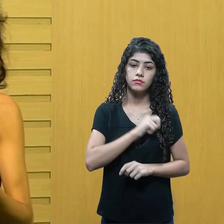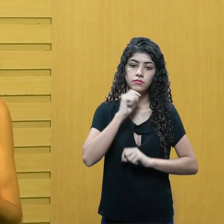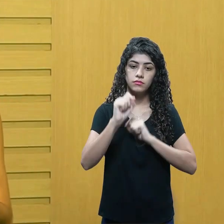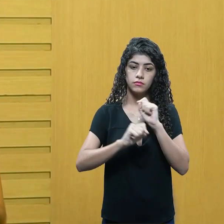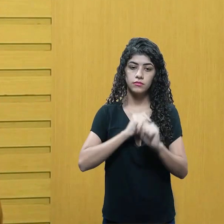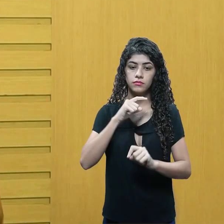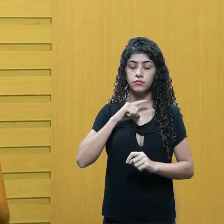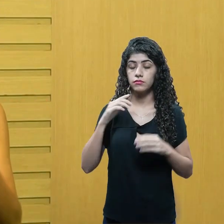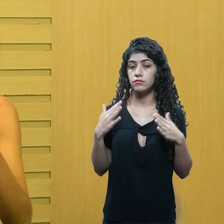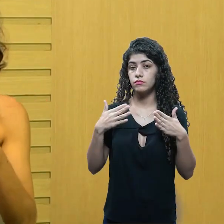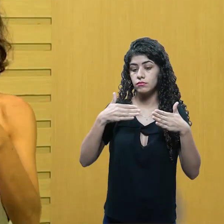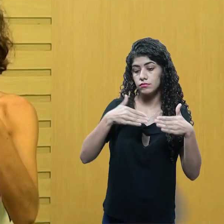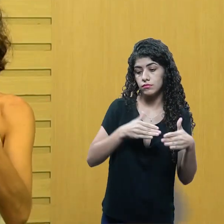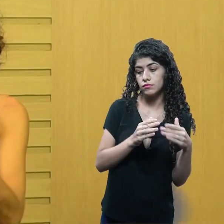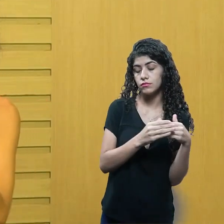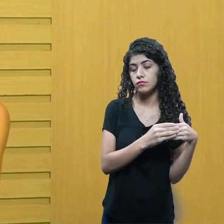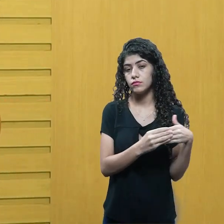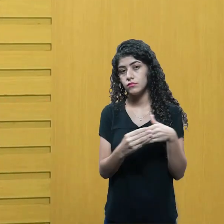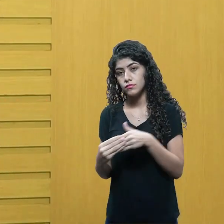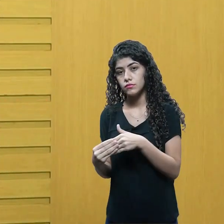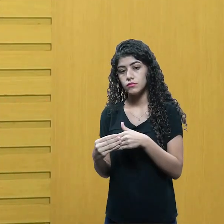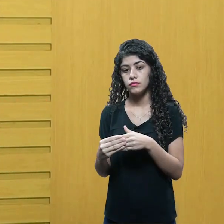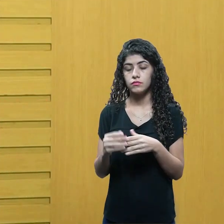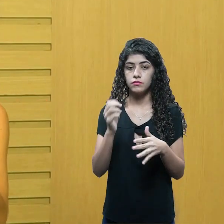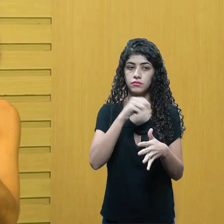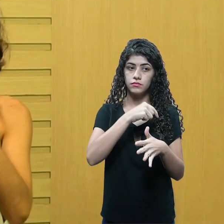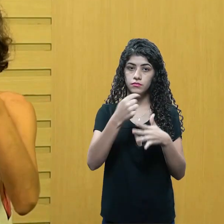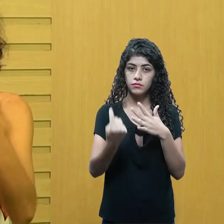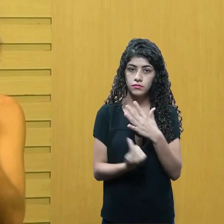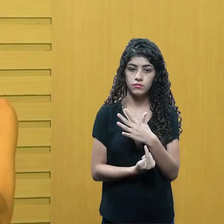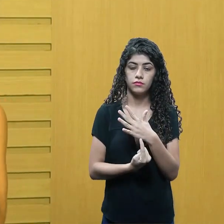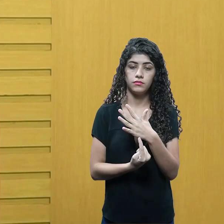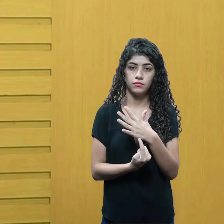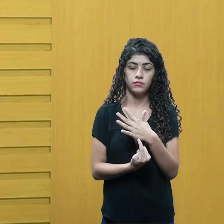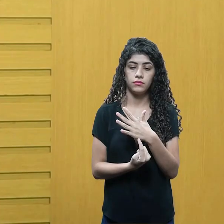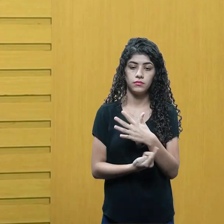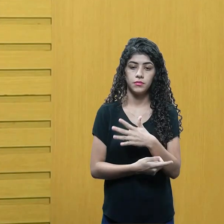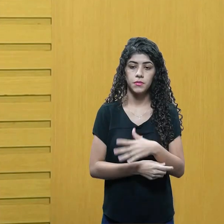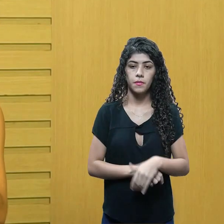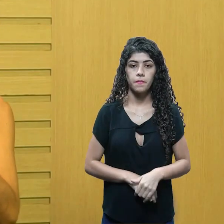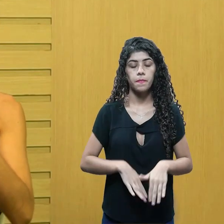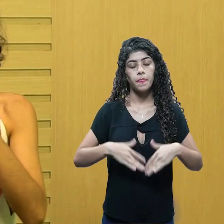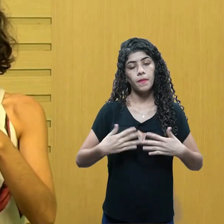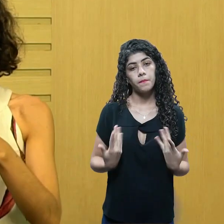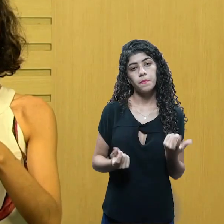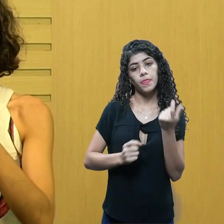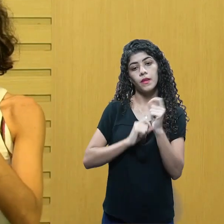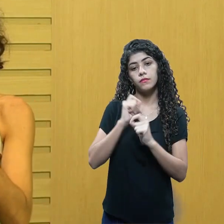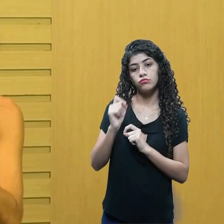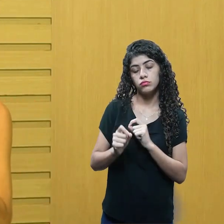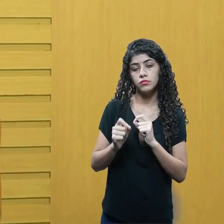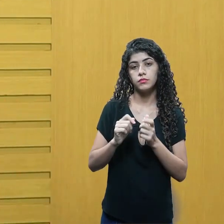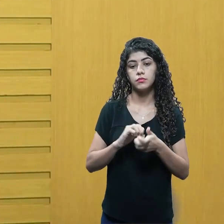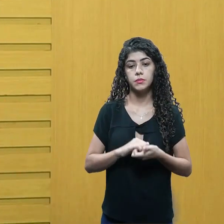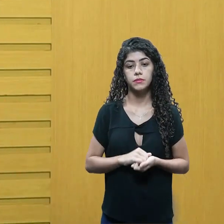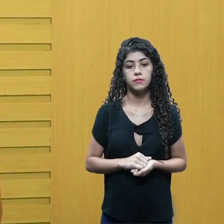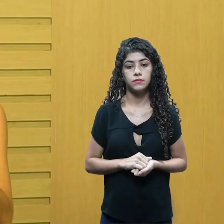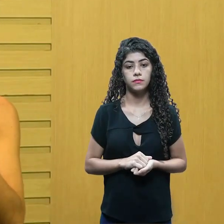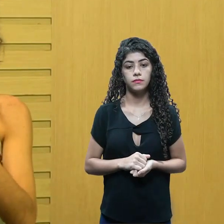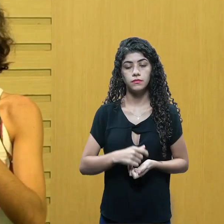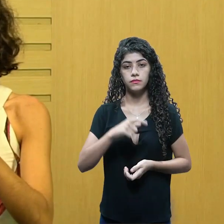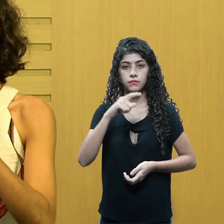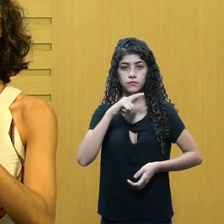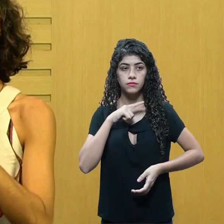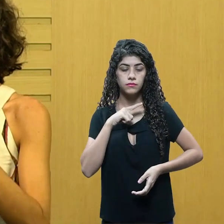dificuldade de seguir todos os critérios de prestação de contas. Então, a